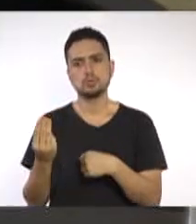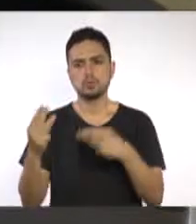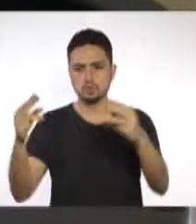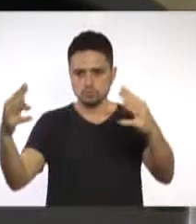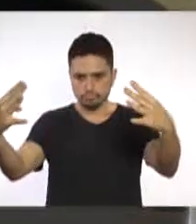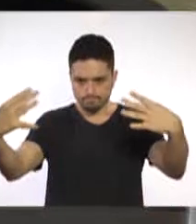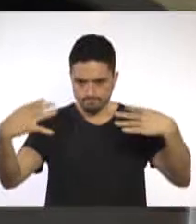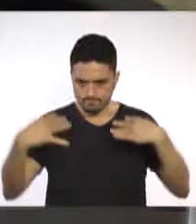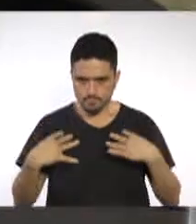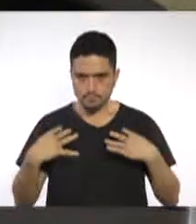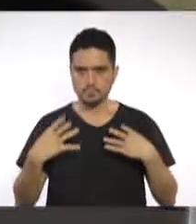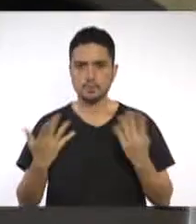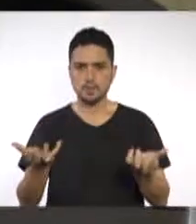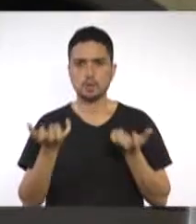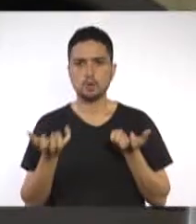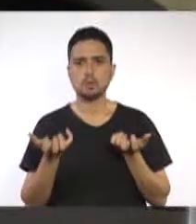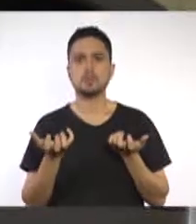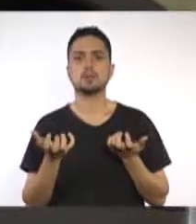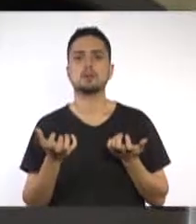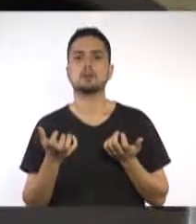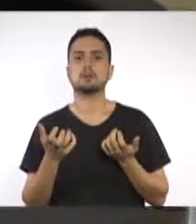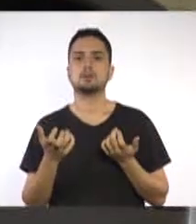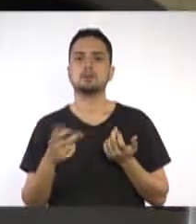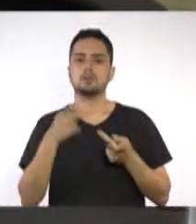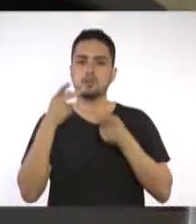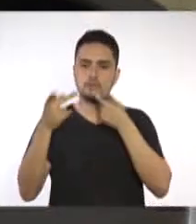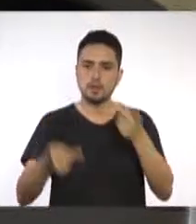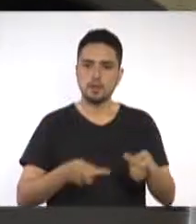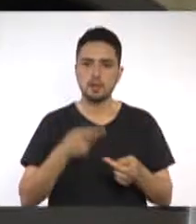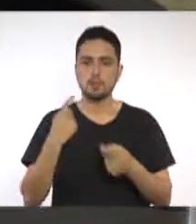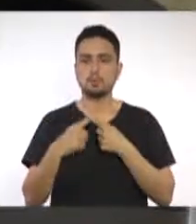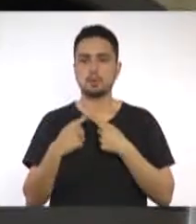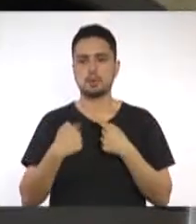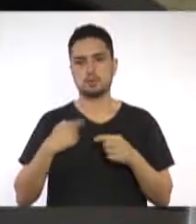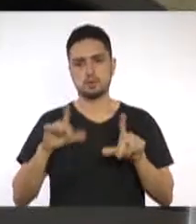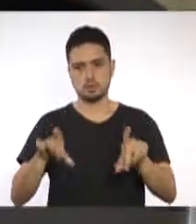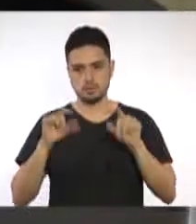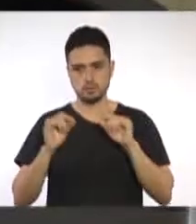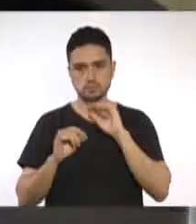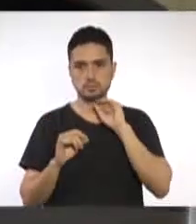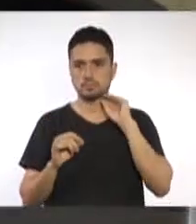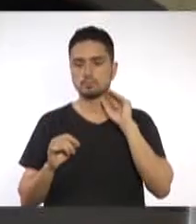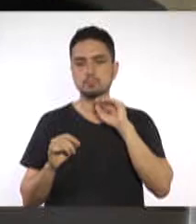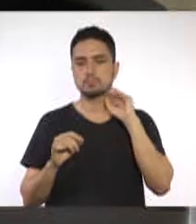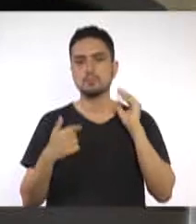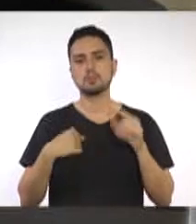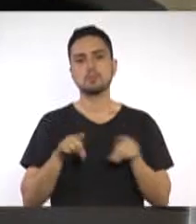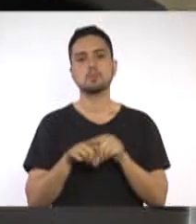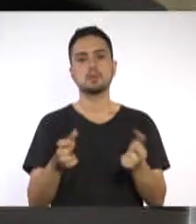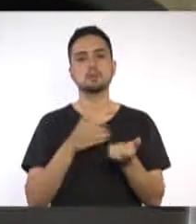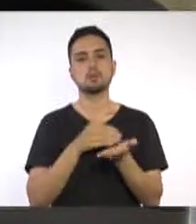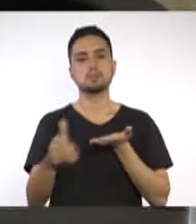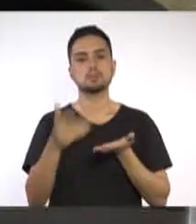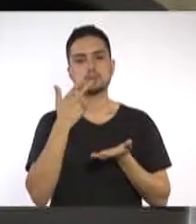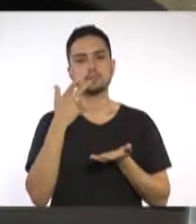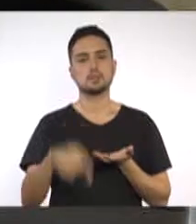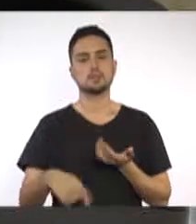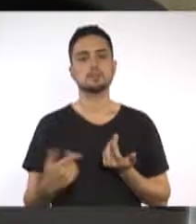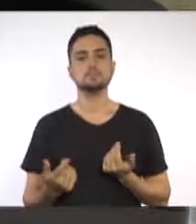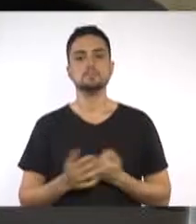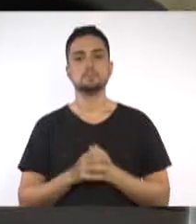que vai fundamentar a minha deliberação. E quero iniciar trazendo luz